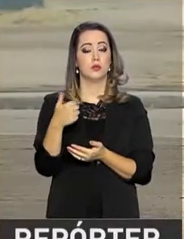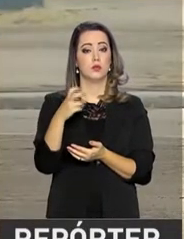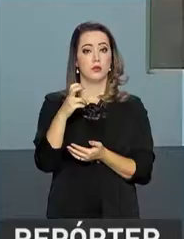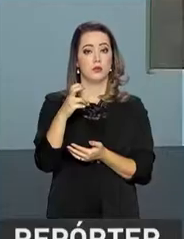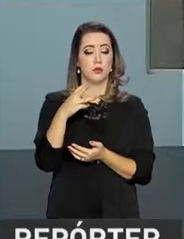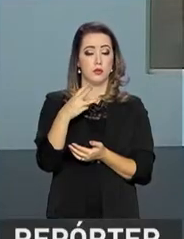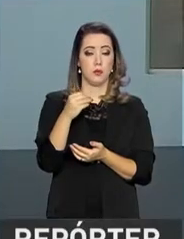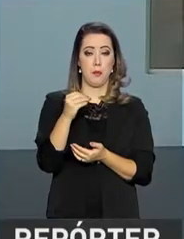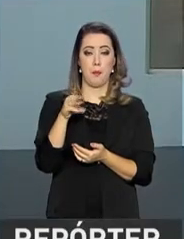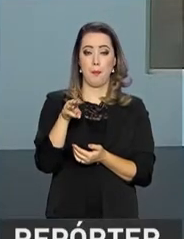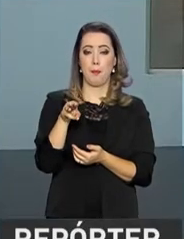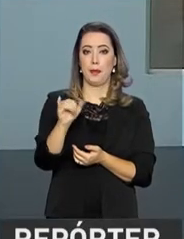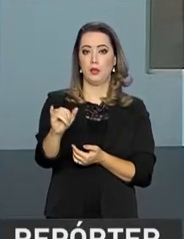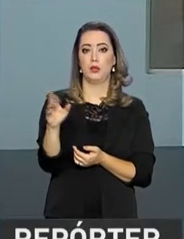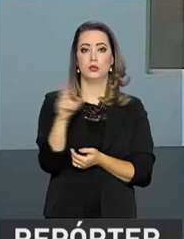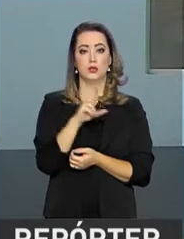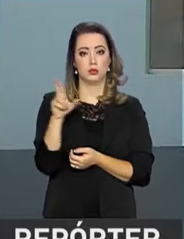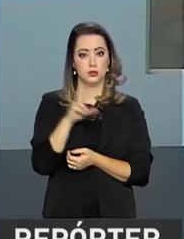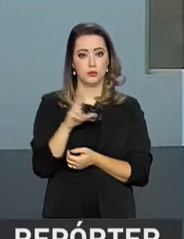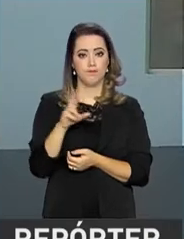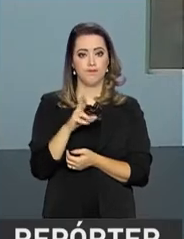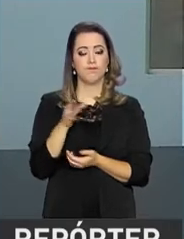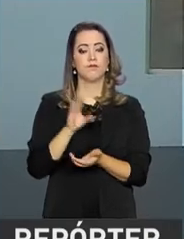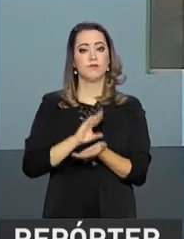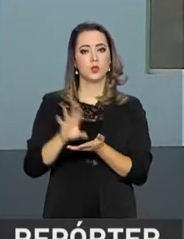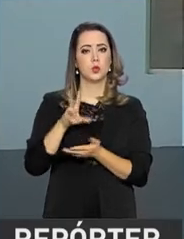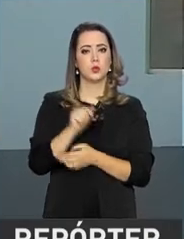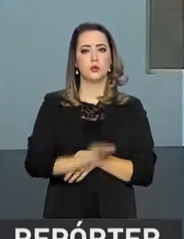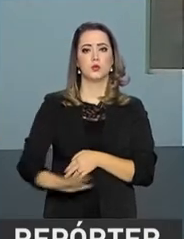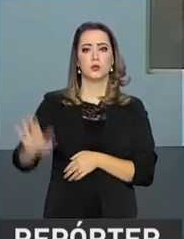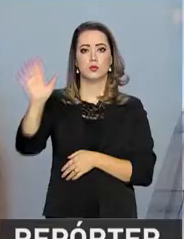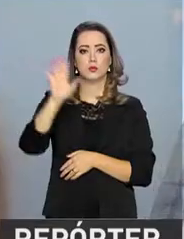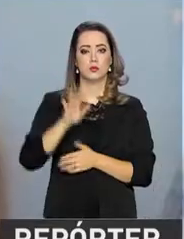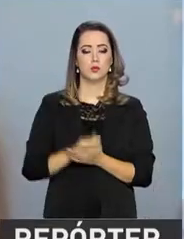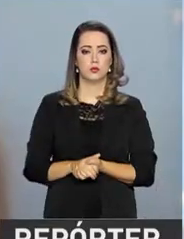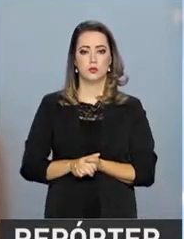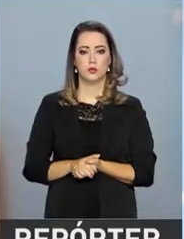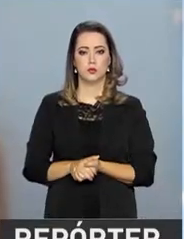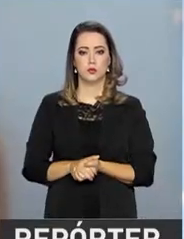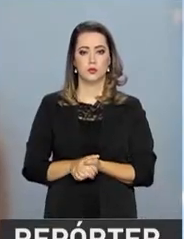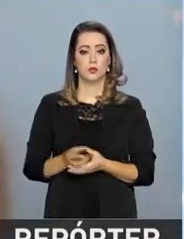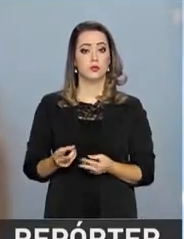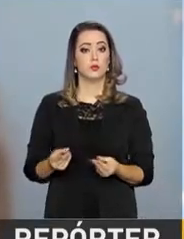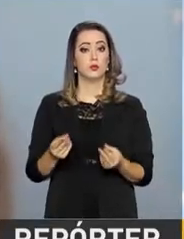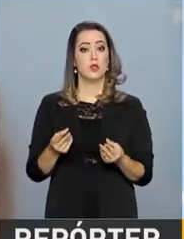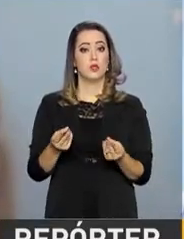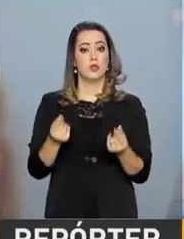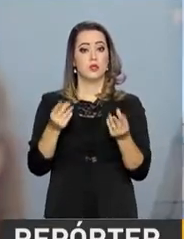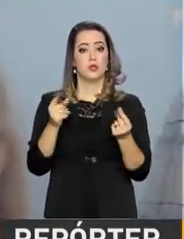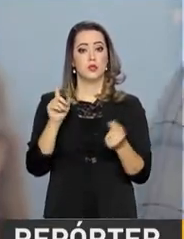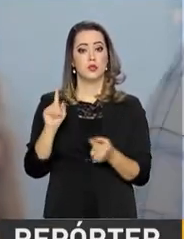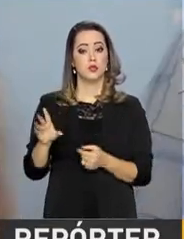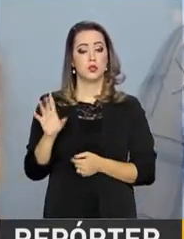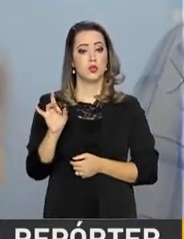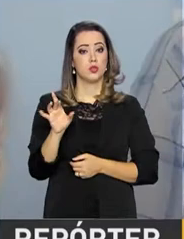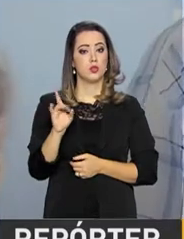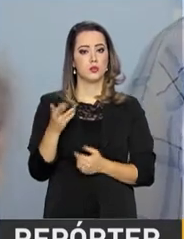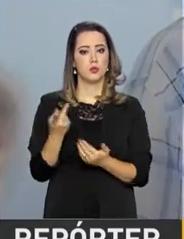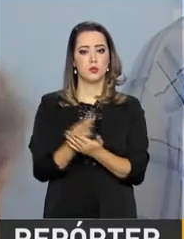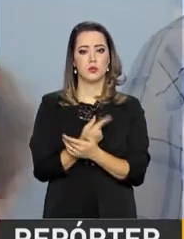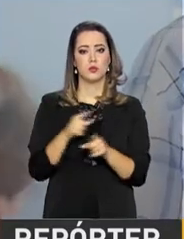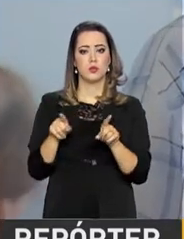130 bilhões de reais em todo o país esse investimento só está podendo ser feito